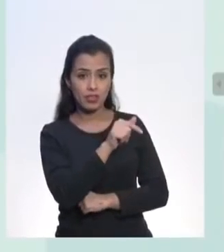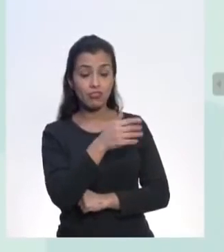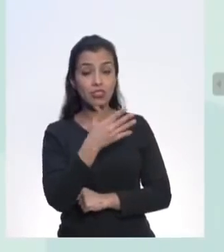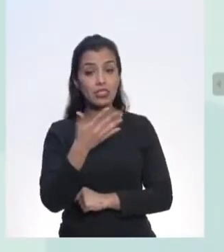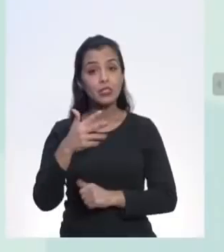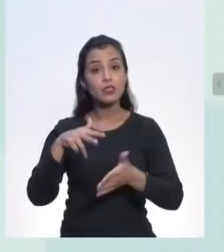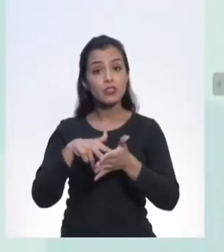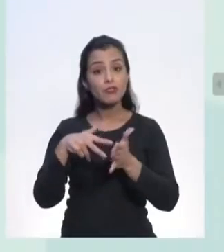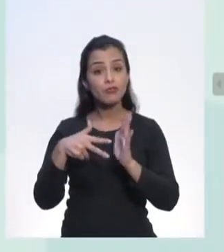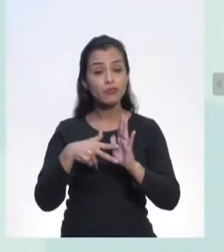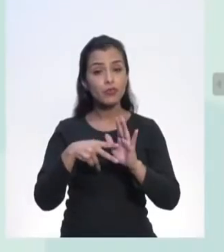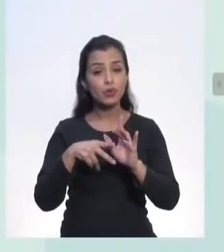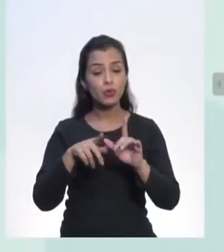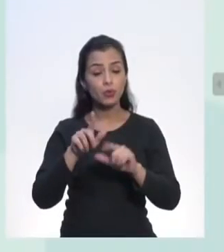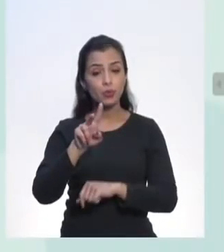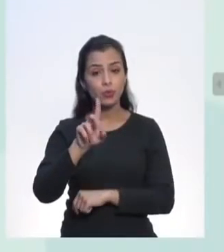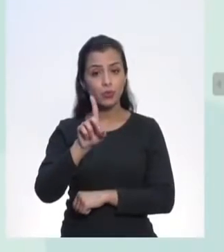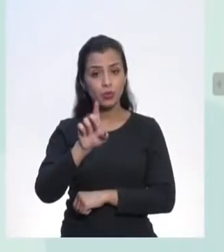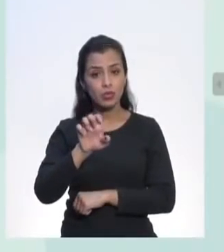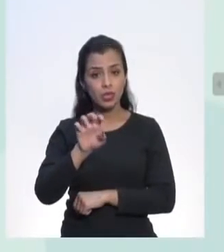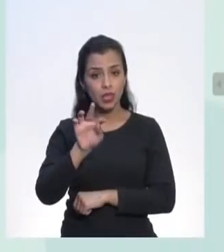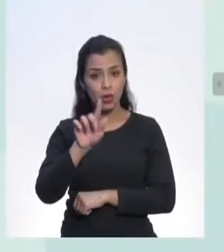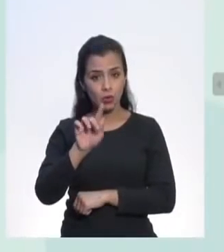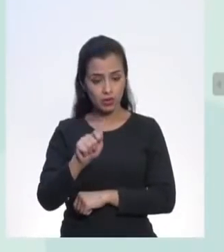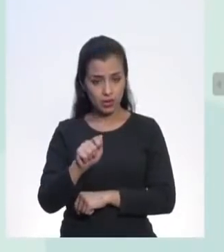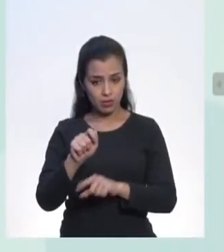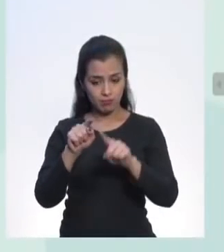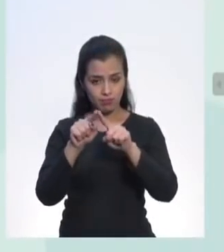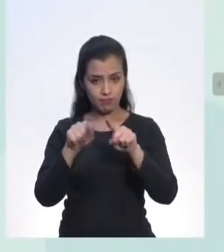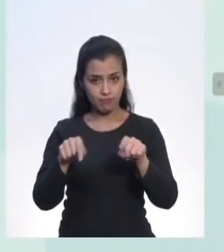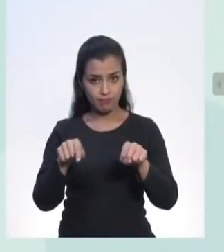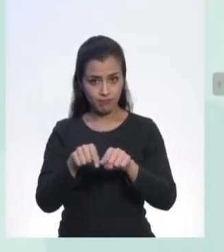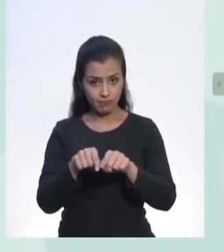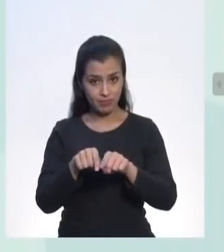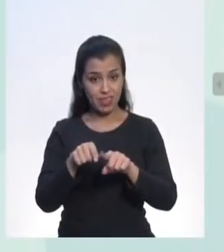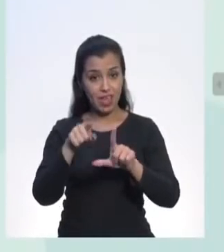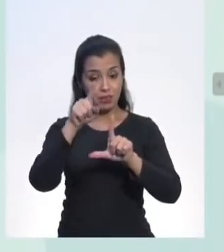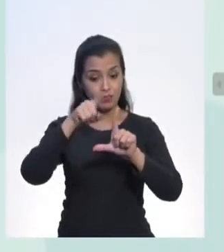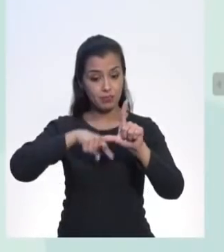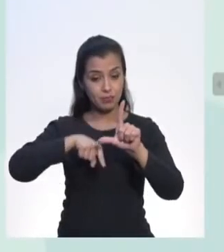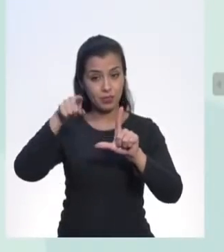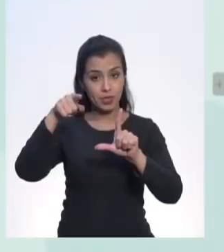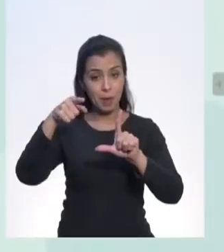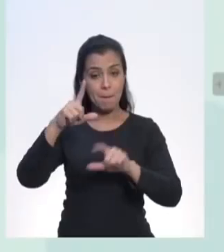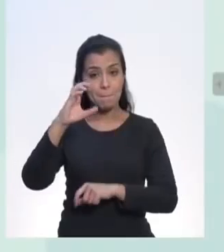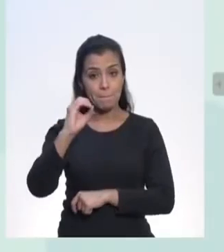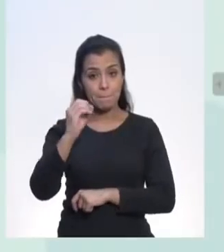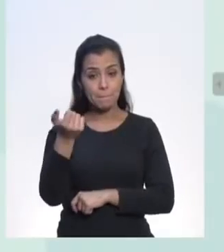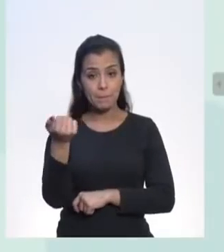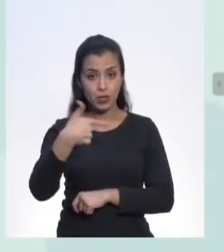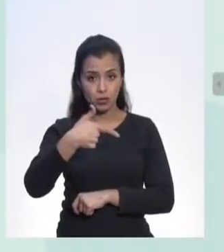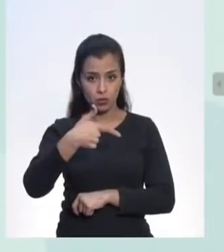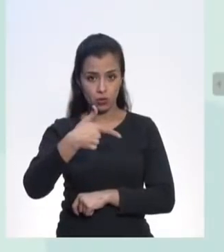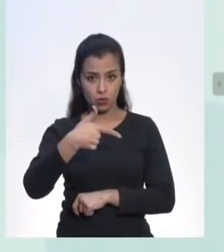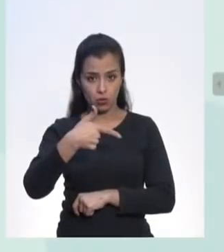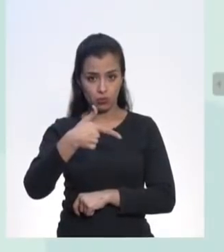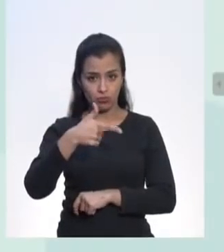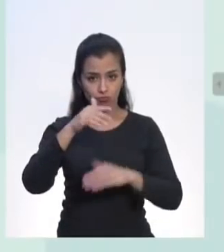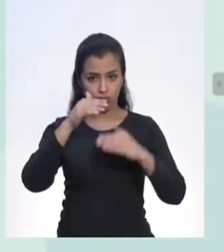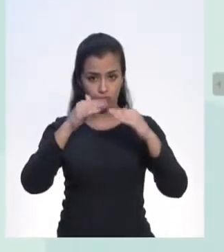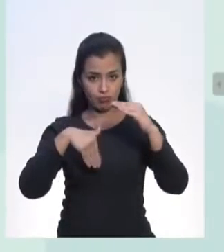que zero. Isso significa que não tem raízes reais. Não tem raiz